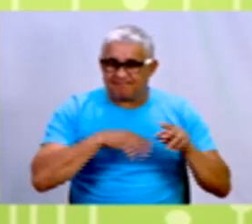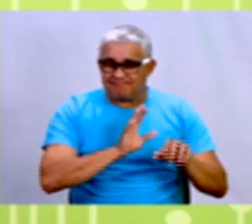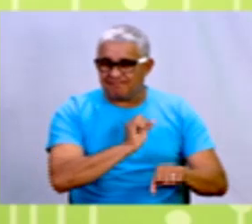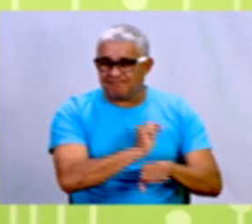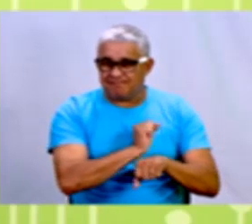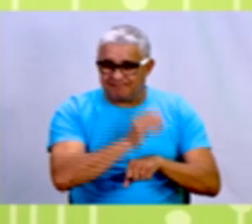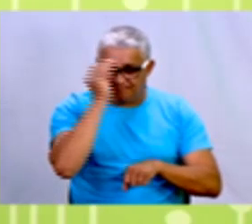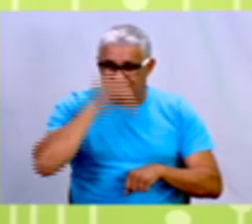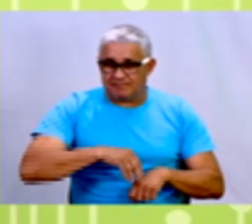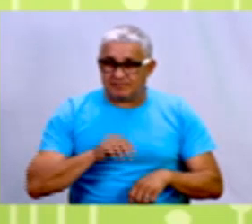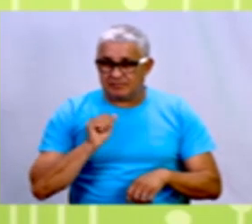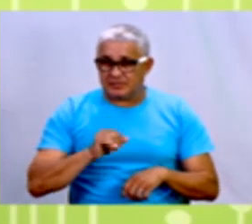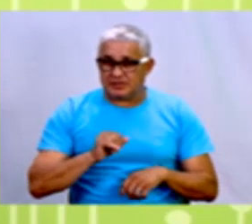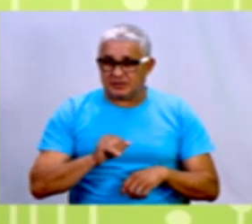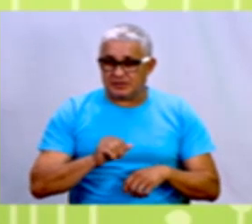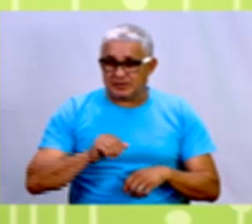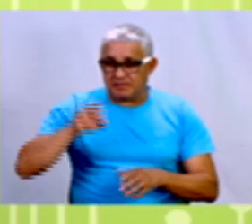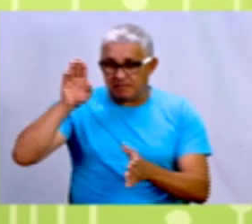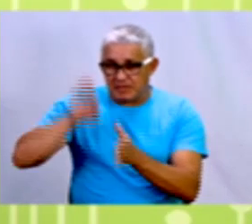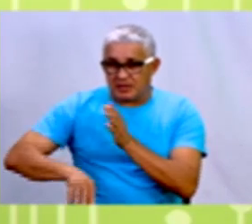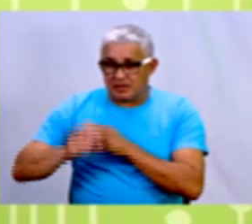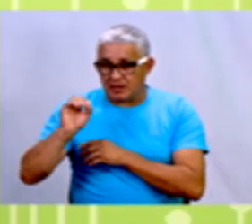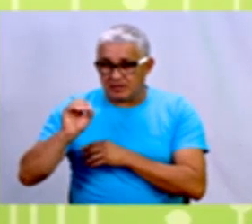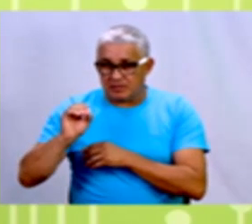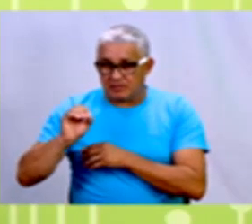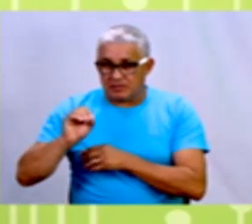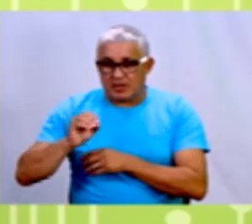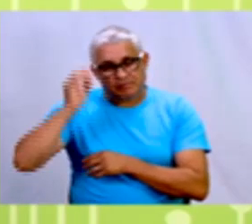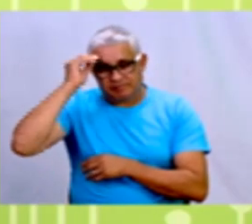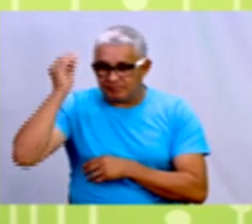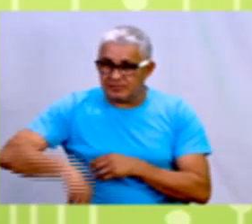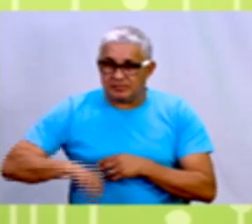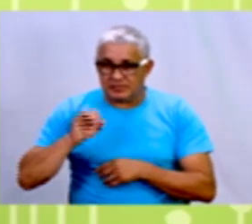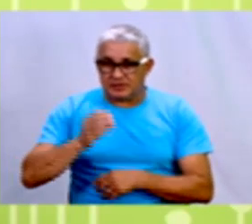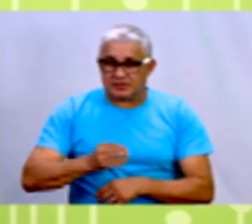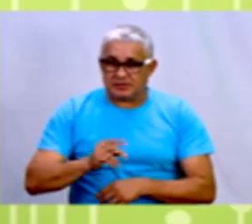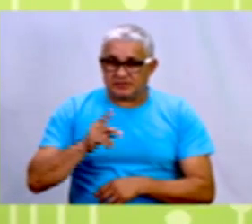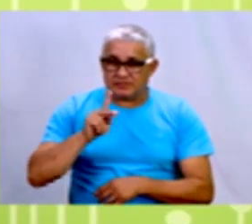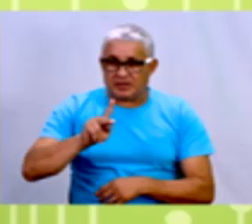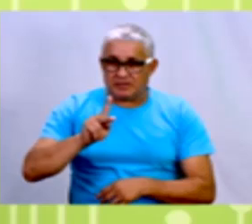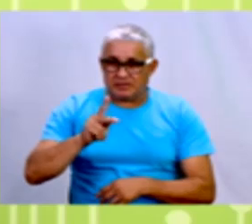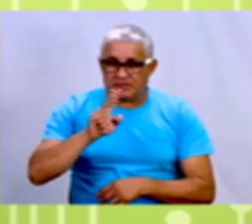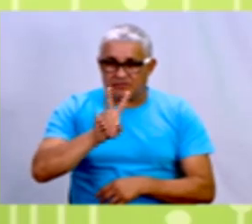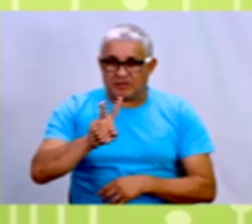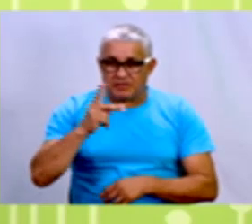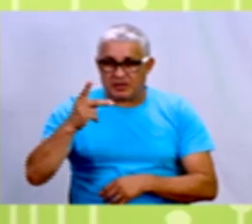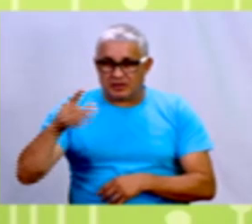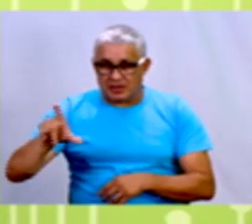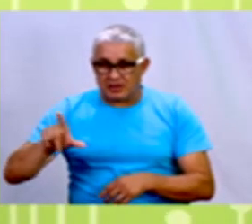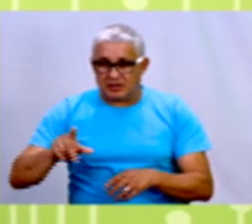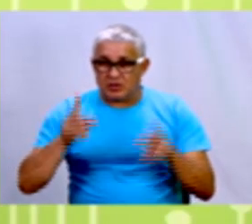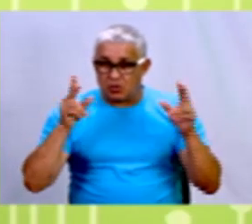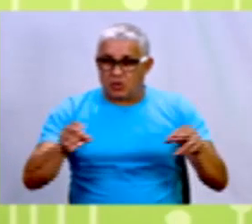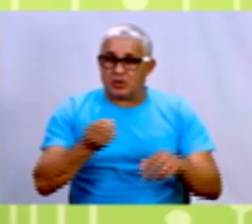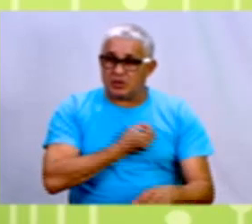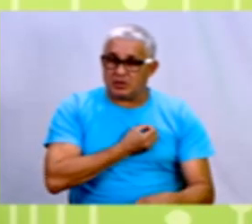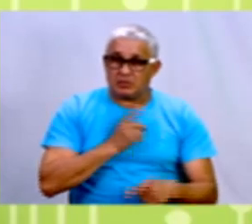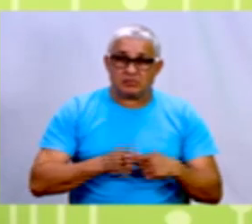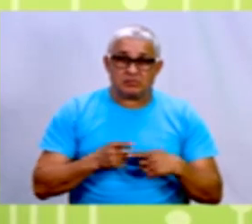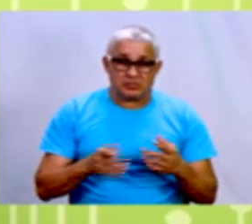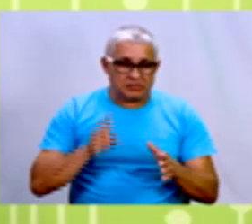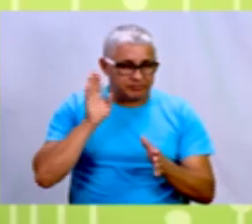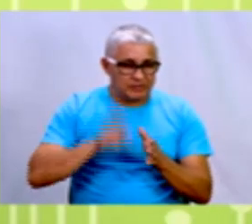presente líquido for menor que zero, descarta. E se o valor presente líquido for igual a zero, descarta também. Porque por que você vai